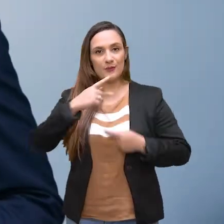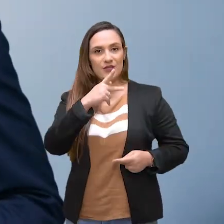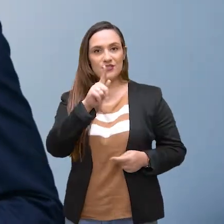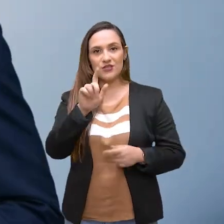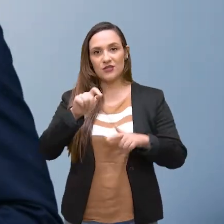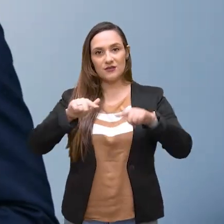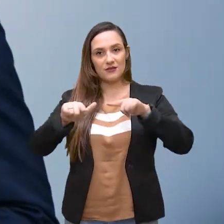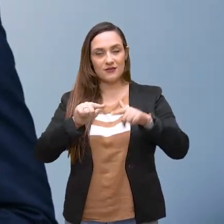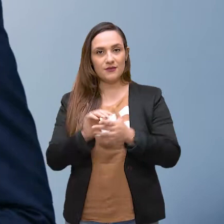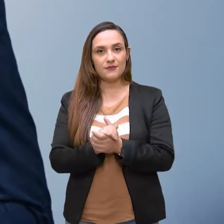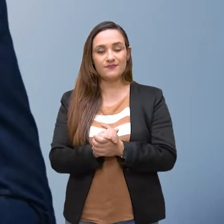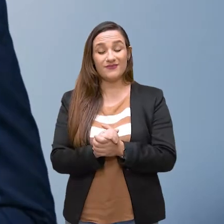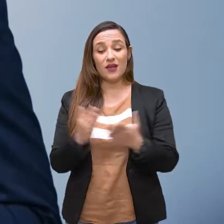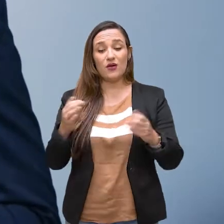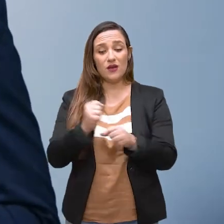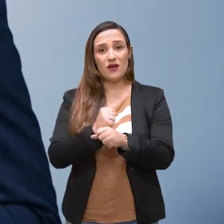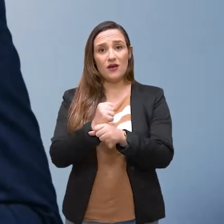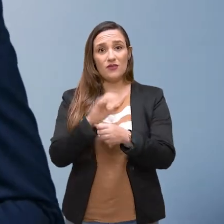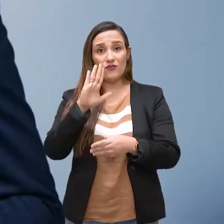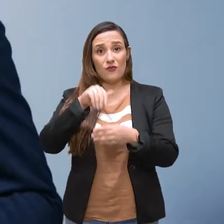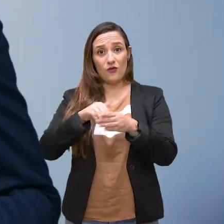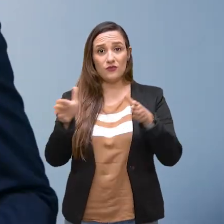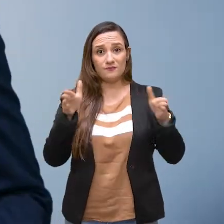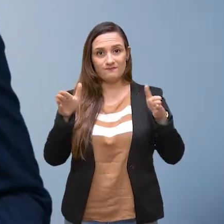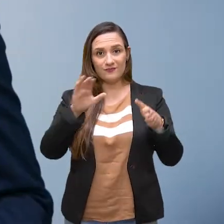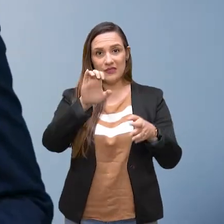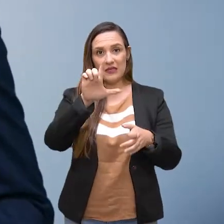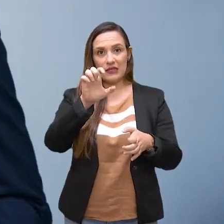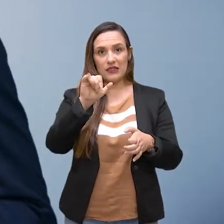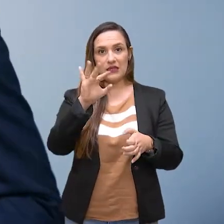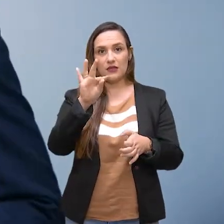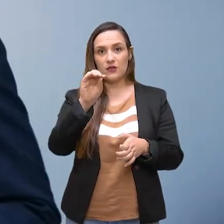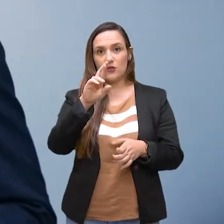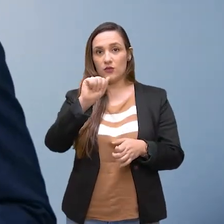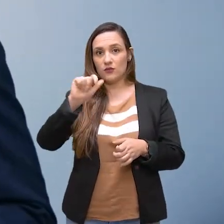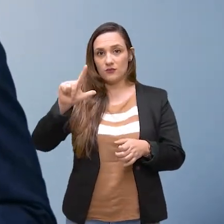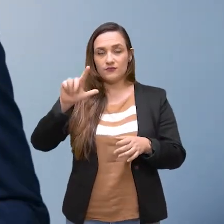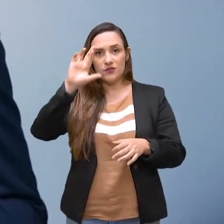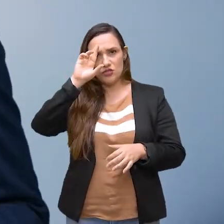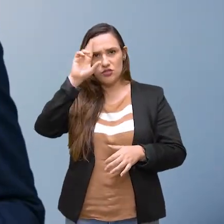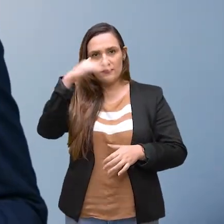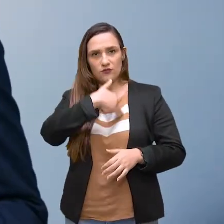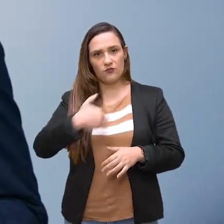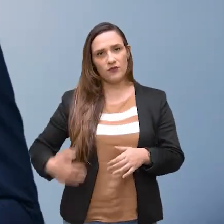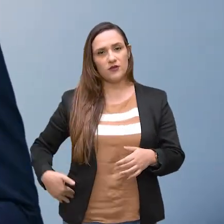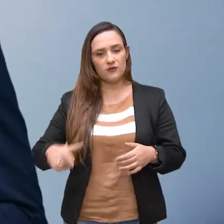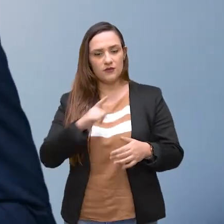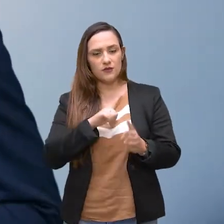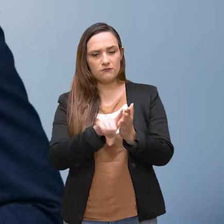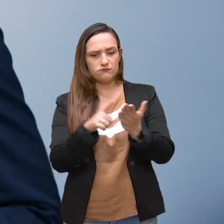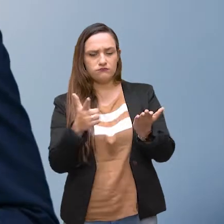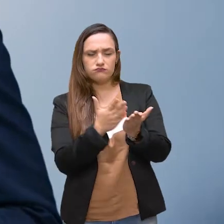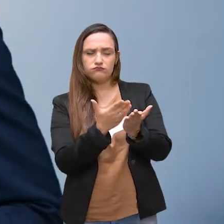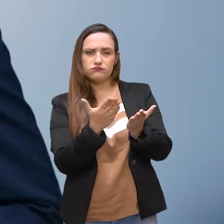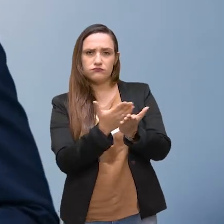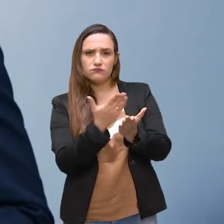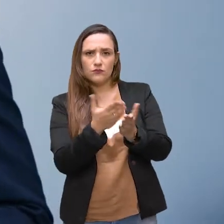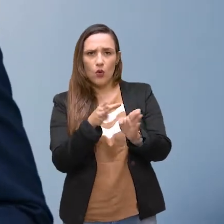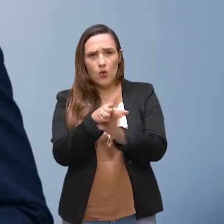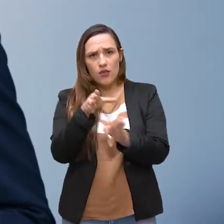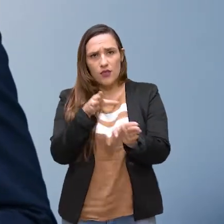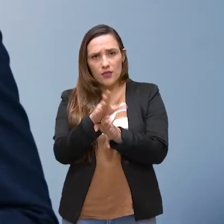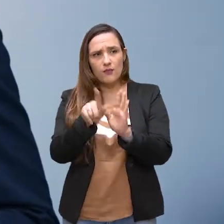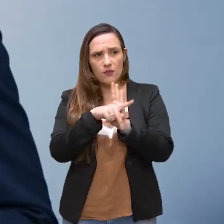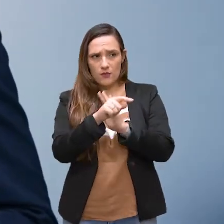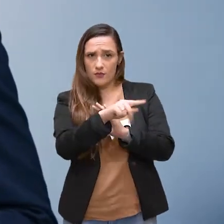Bem-vindos ao PG em Ação. Em ano eleitoral, os gestores públicos têm à sua disposição um manual produzido pela Procuradoria-Geral do